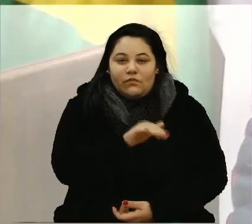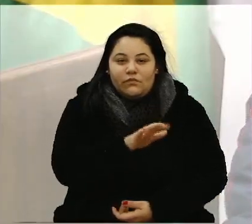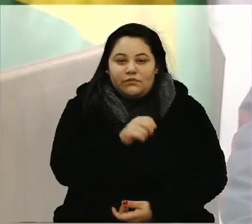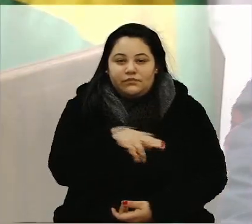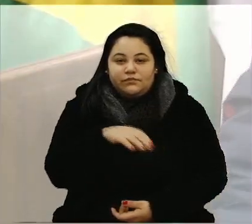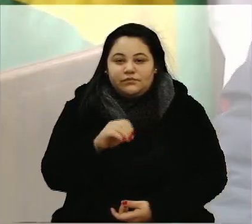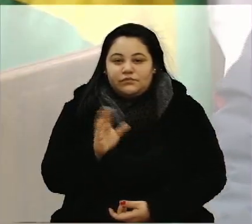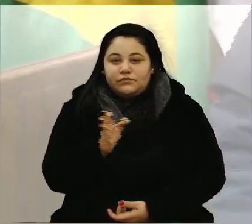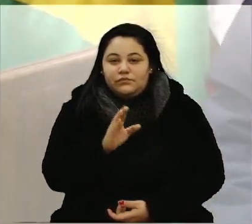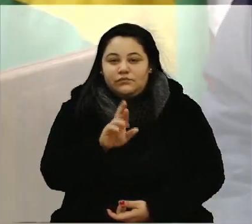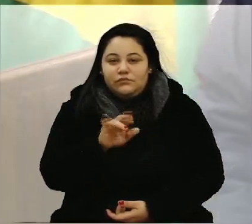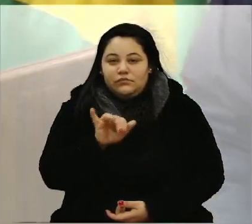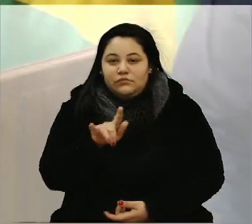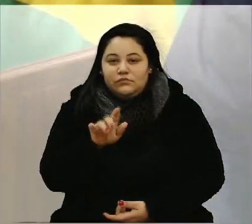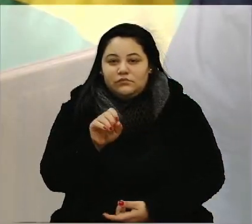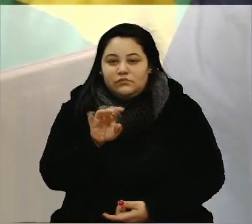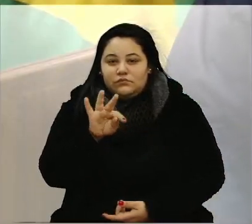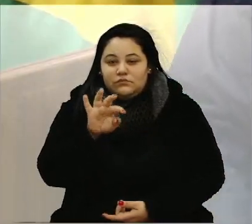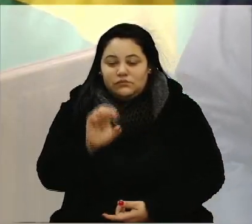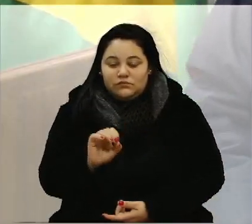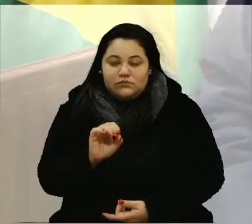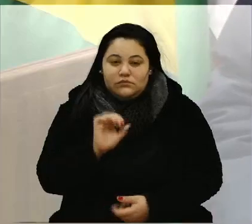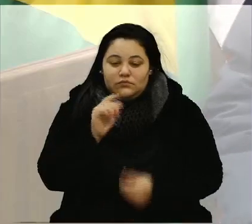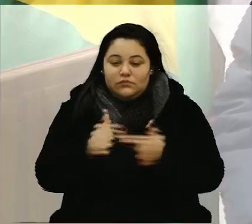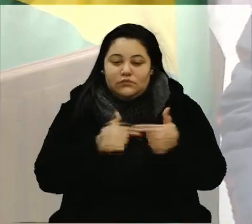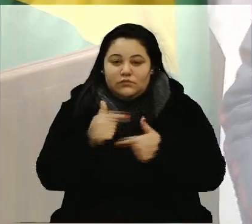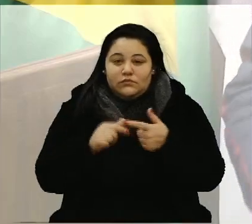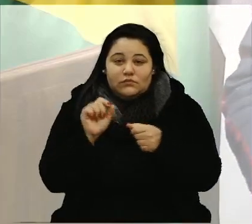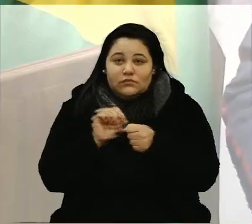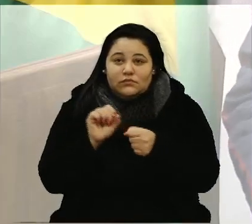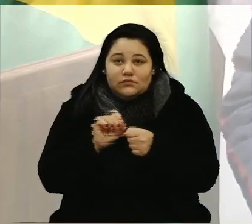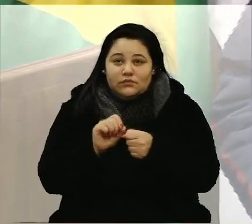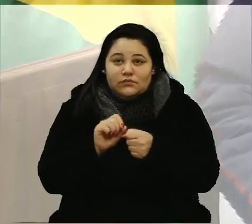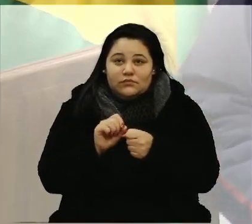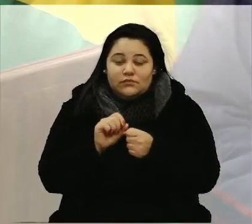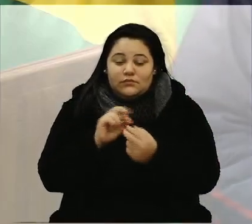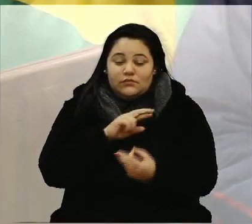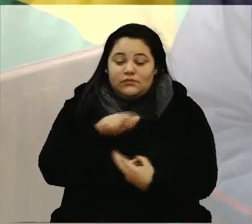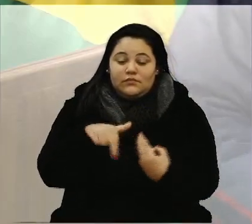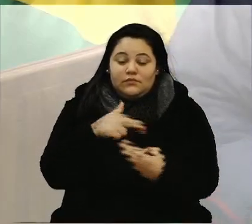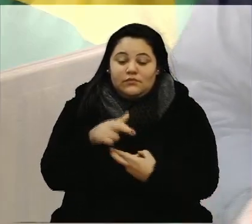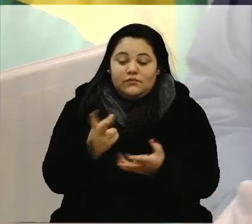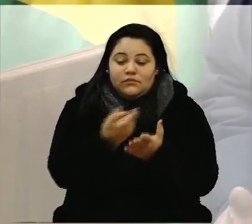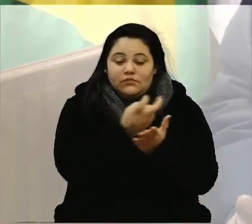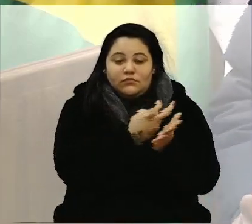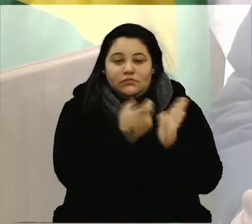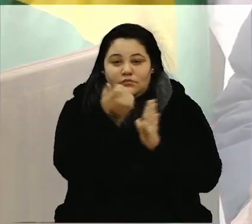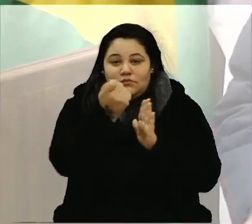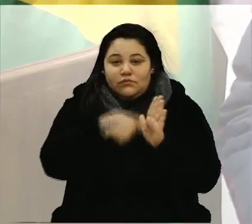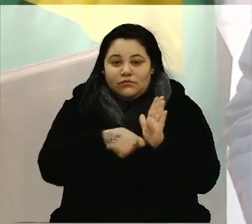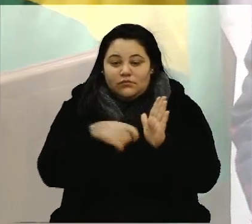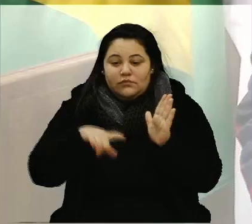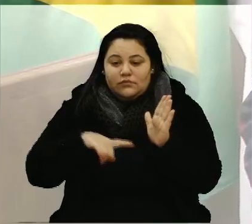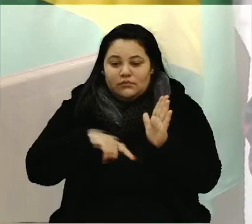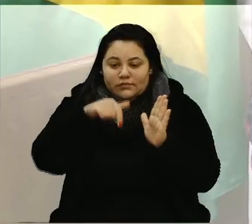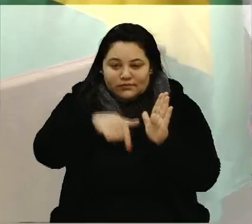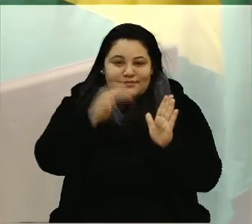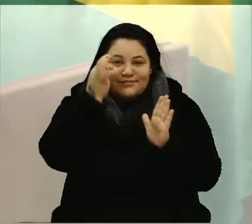por seu trabalho na reforma tributária. Ele esteve aqui o ano passado a convite do MDB e